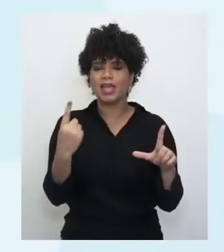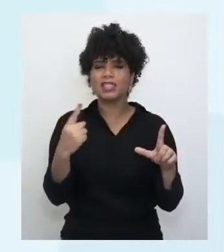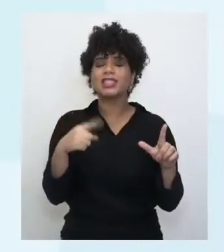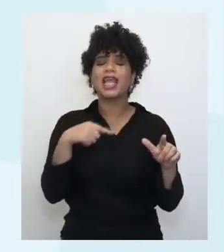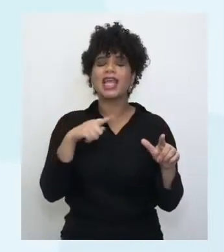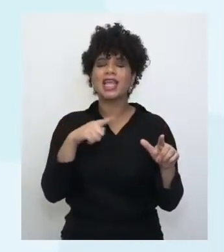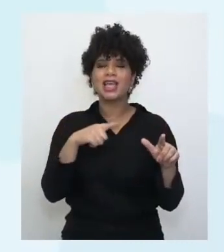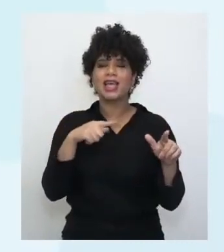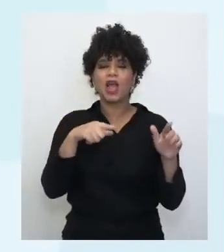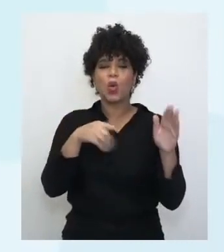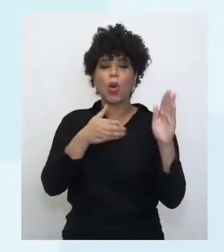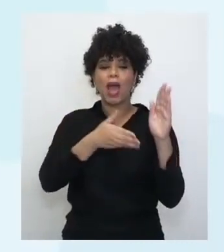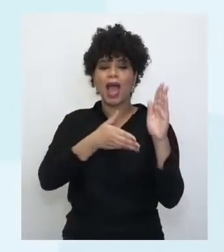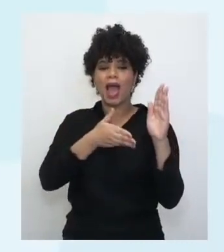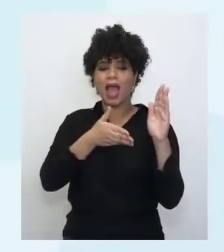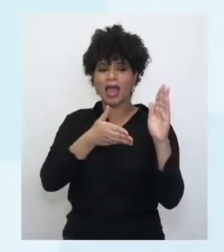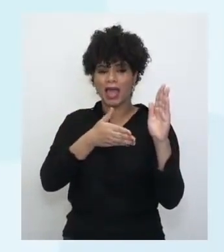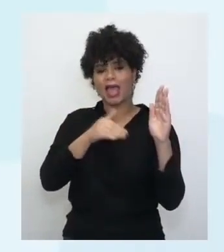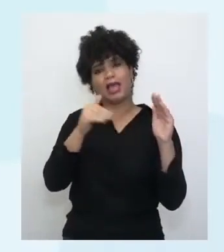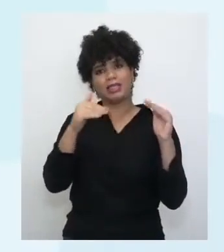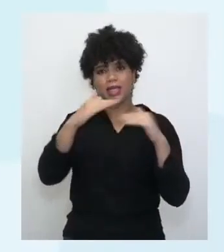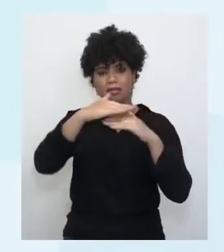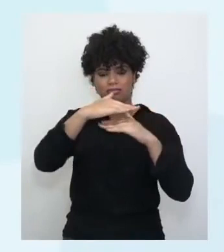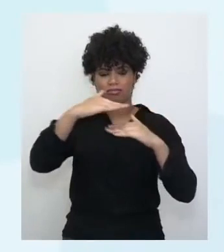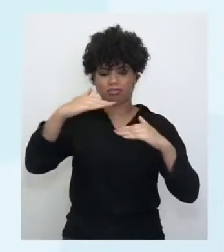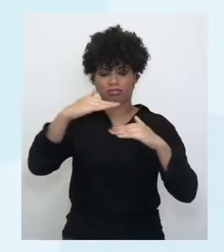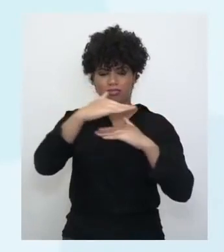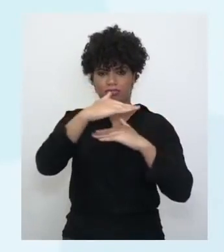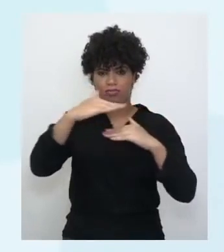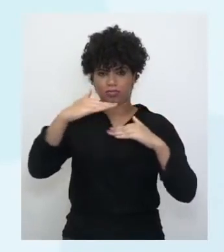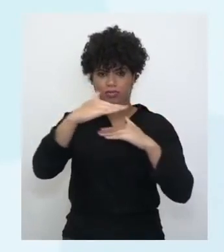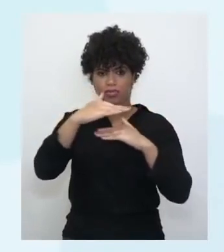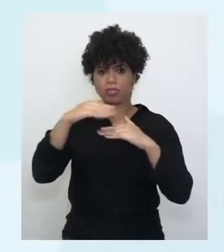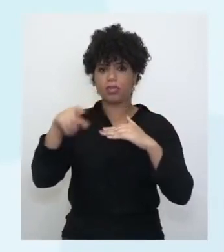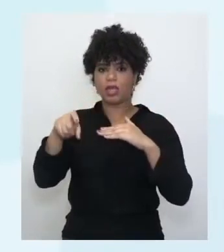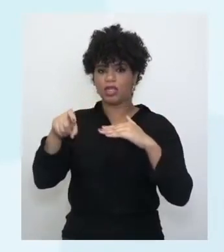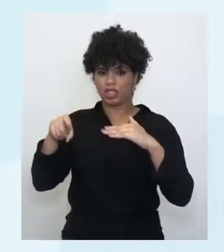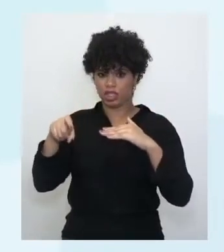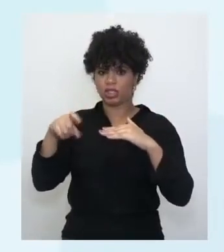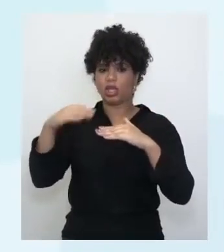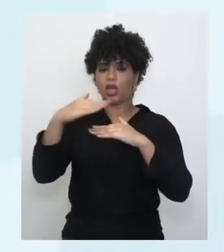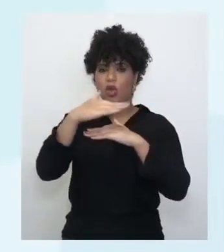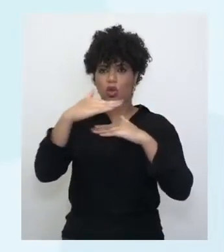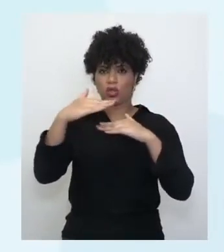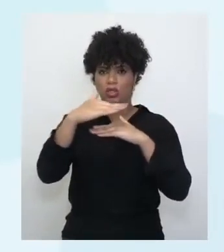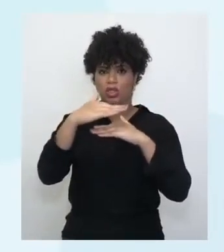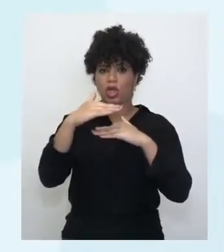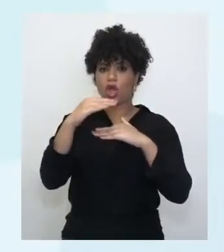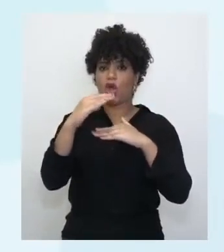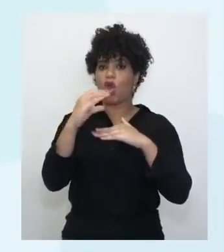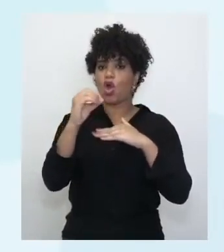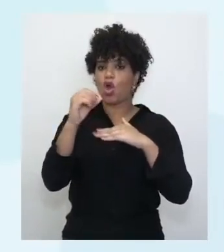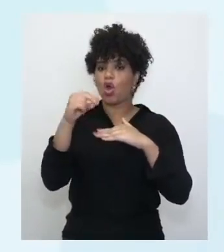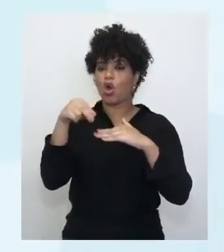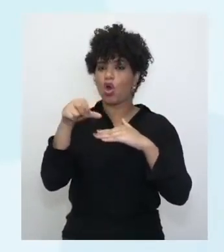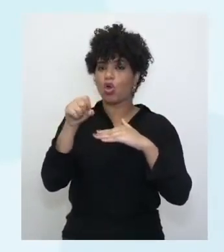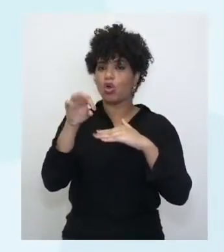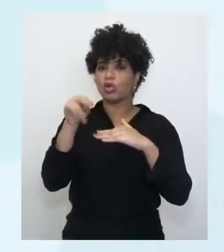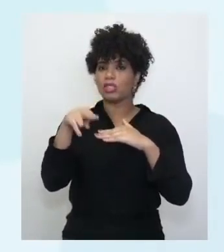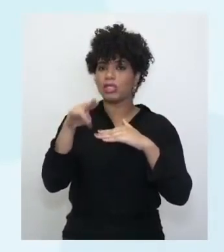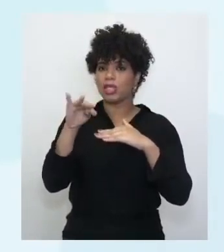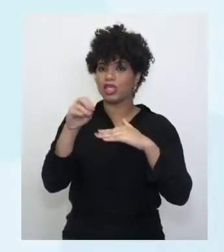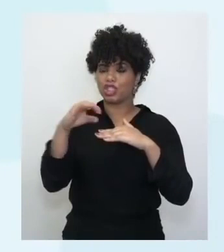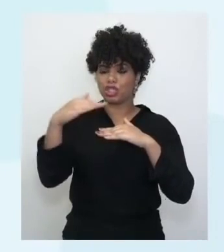paralela ao eixo x? Sim, todas as retas paralelas ao eixo x são chamadas de função constante. Tá. E como que eu vejo